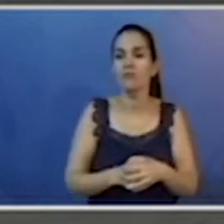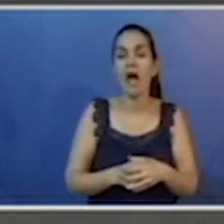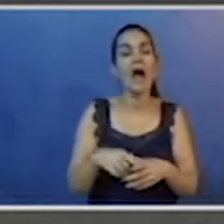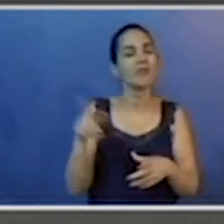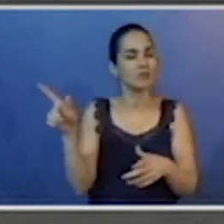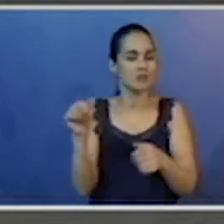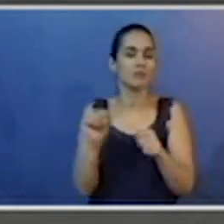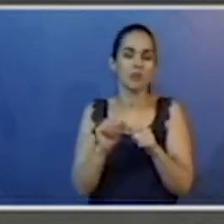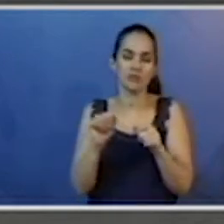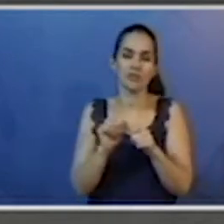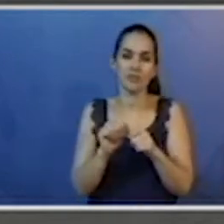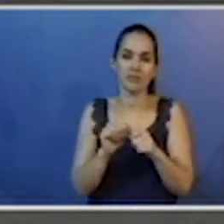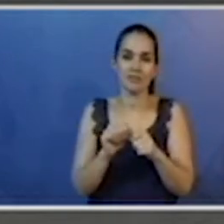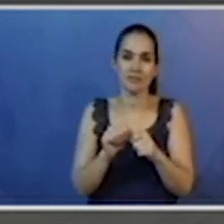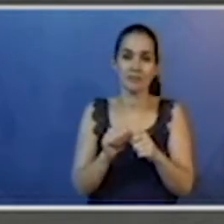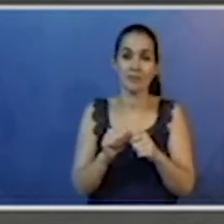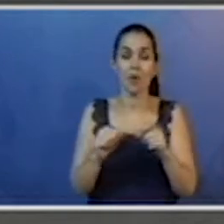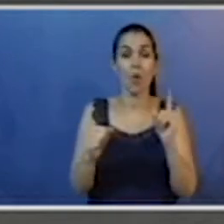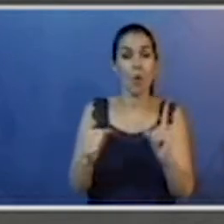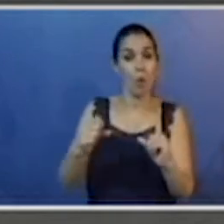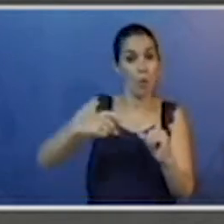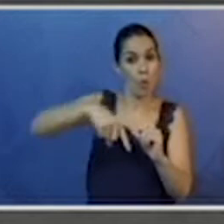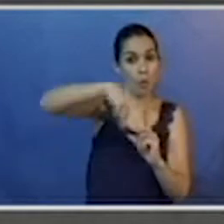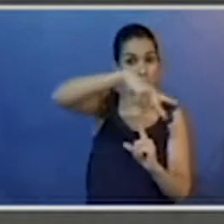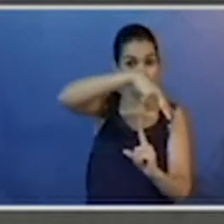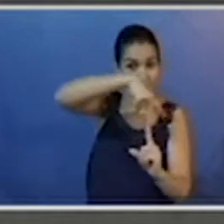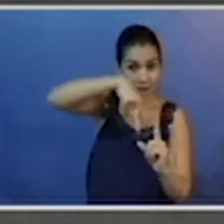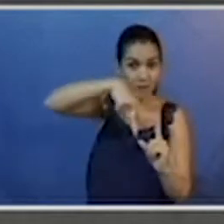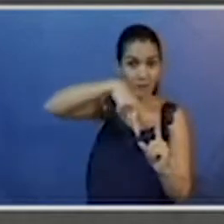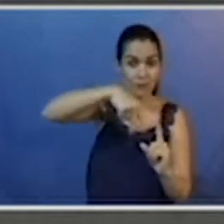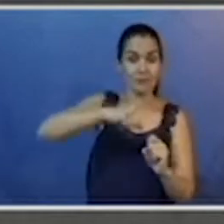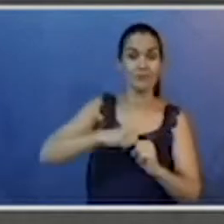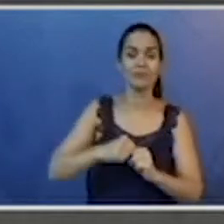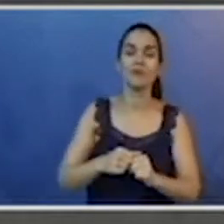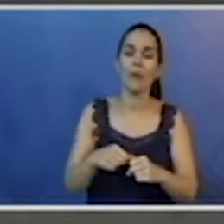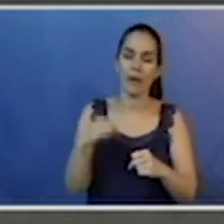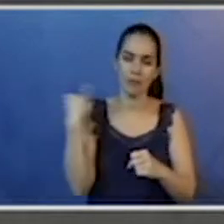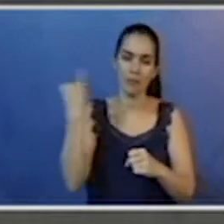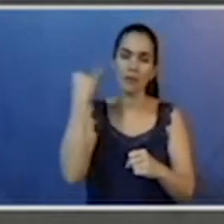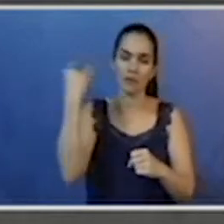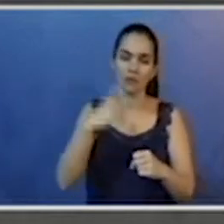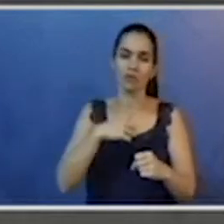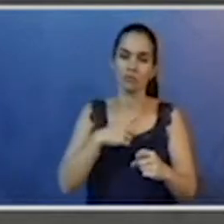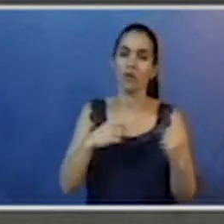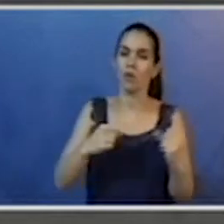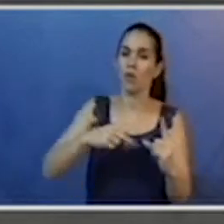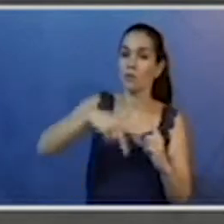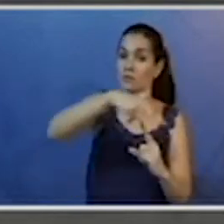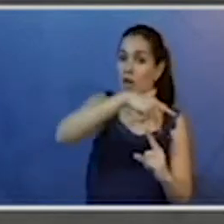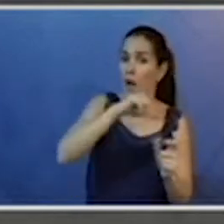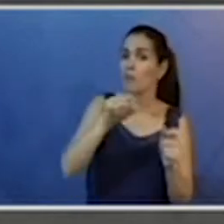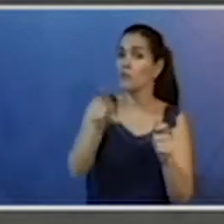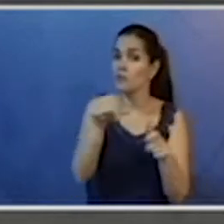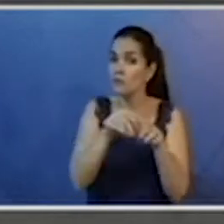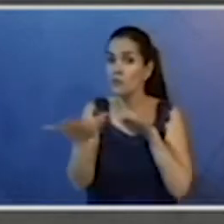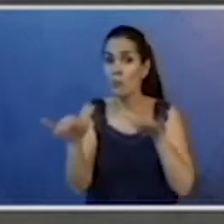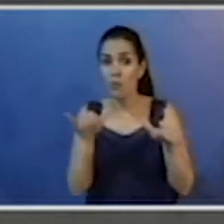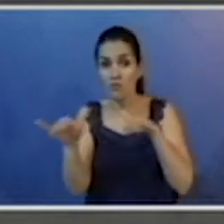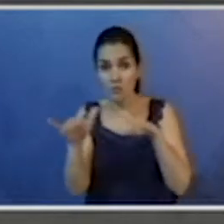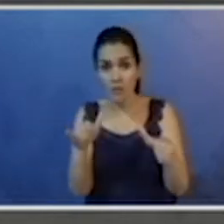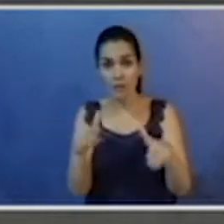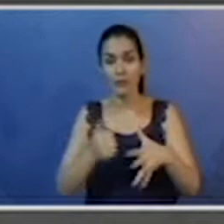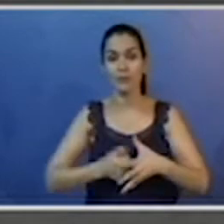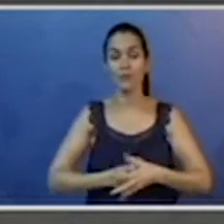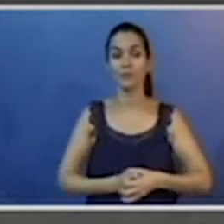para fazer o obstáculo o importante é que tem os obstáculos para que você possa fazer os movimentos com